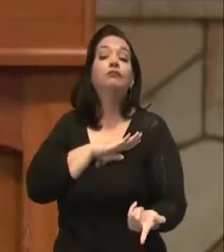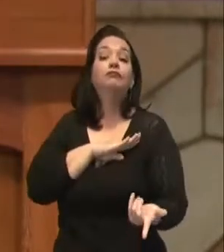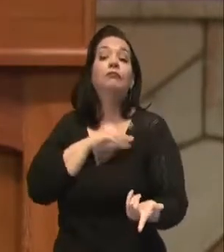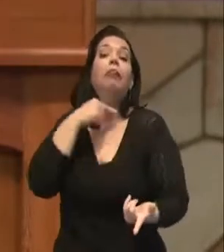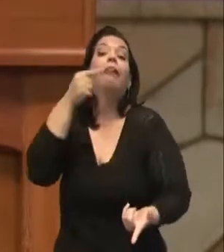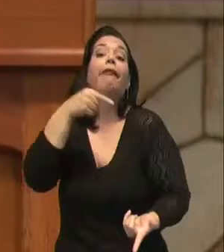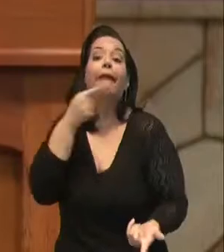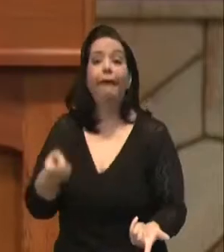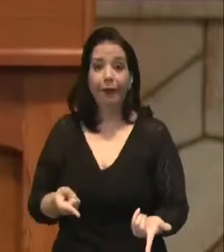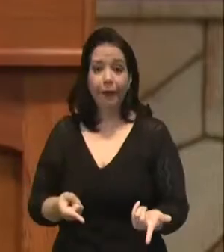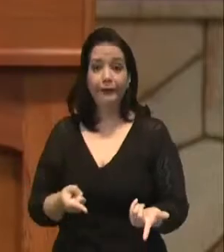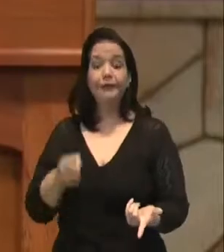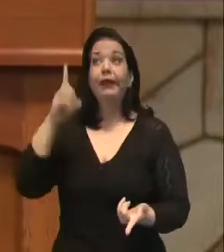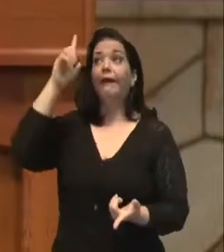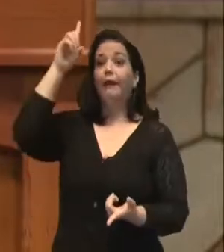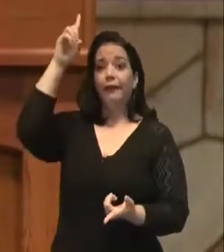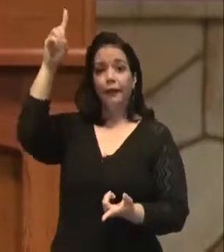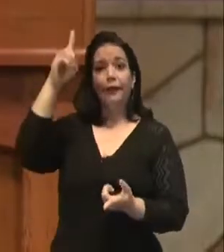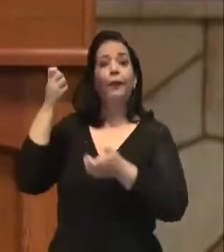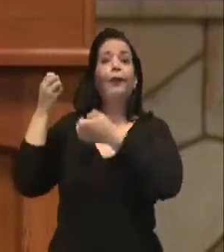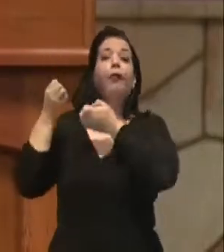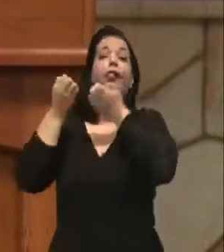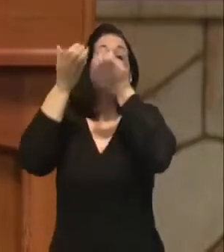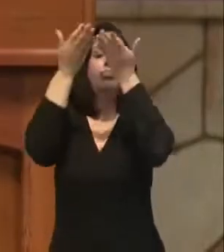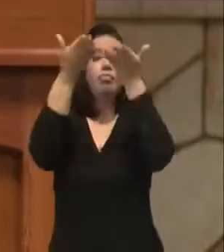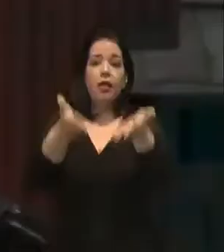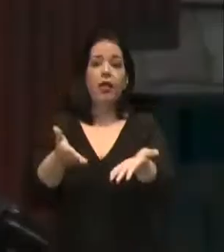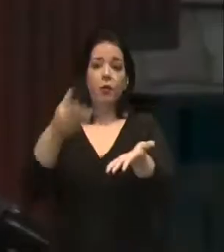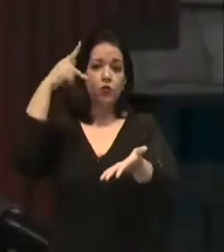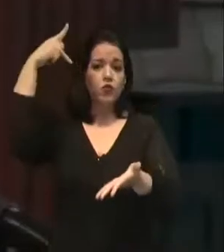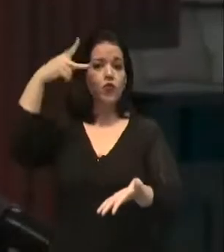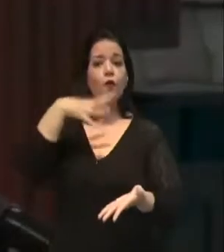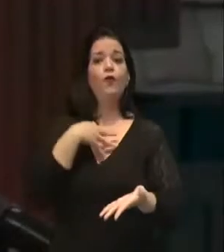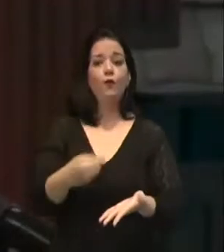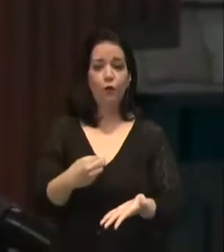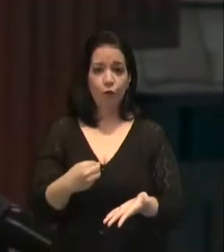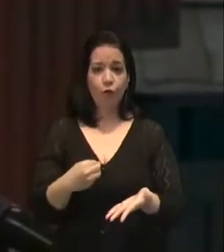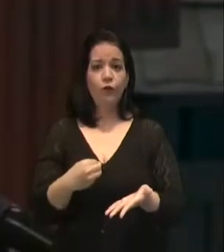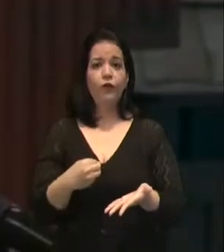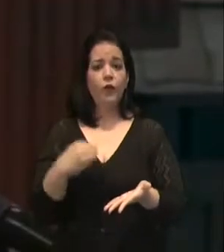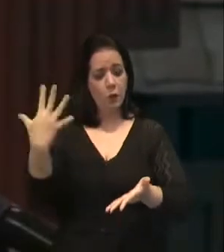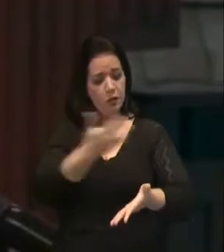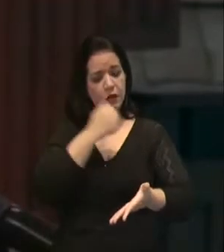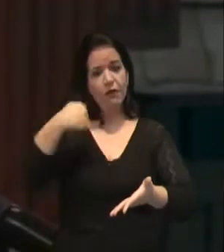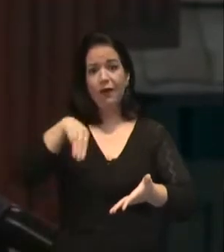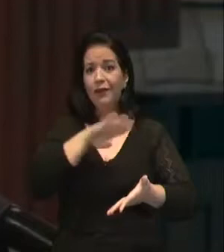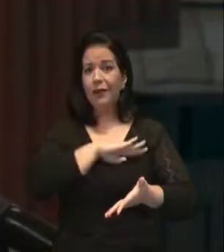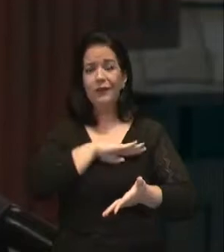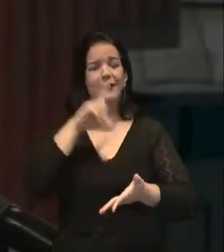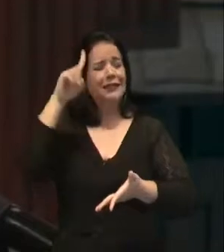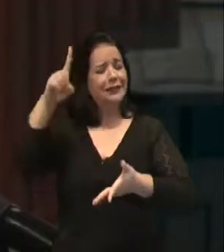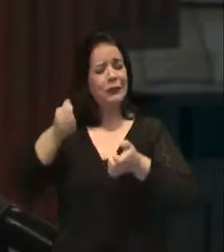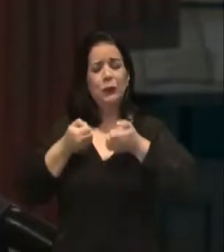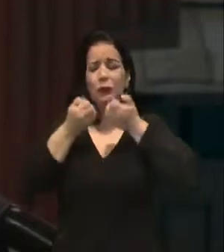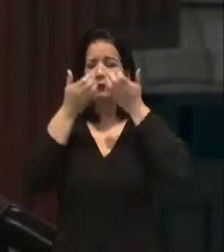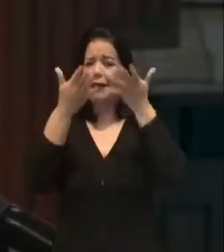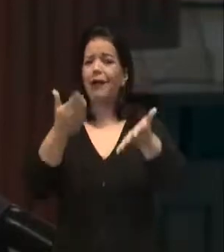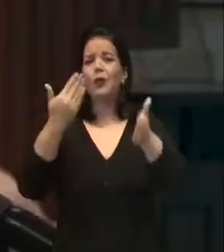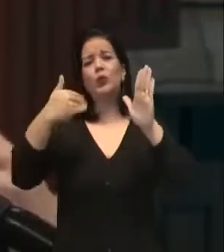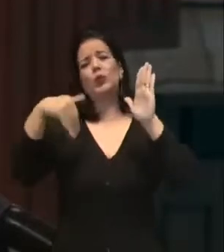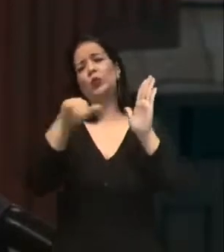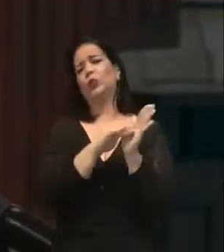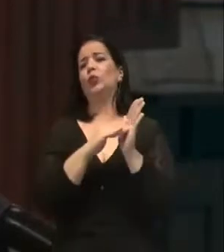nós, como não nos dará também com Ele todas as coisas? A realidade é